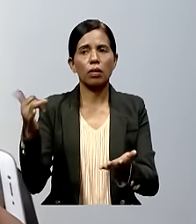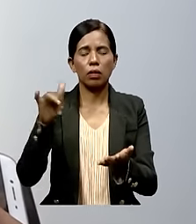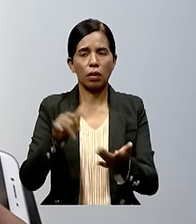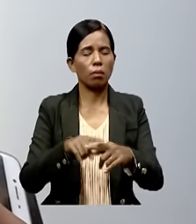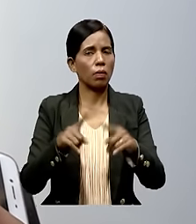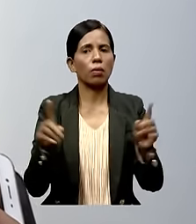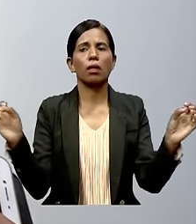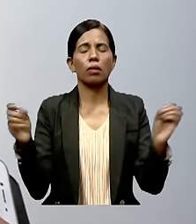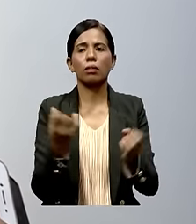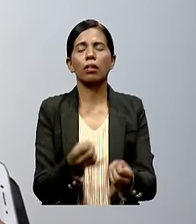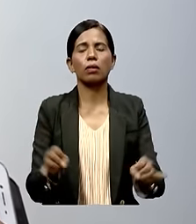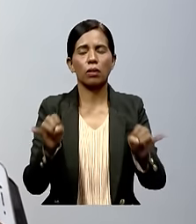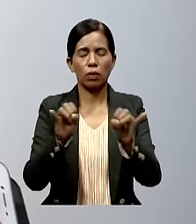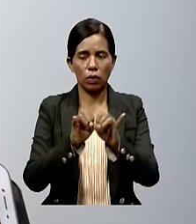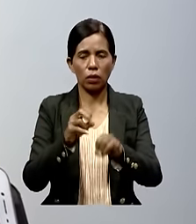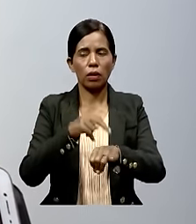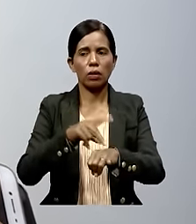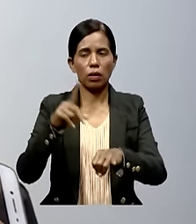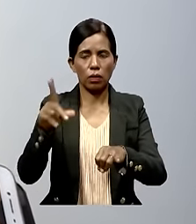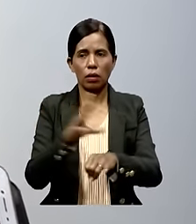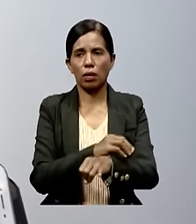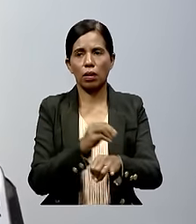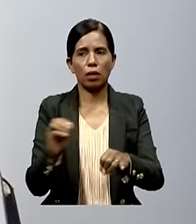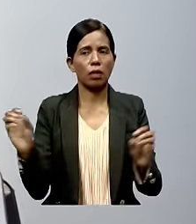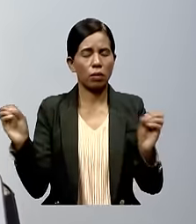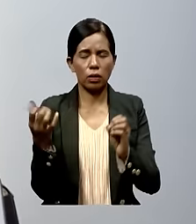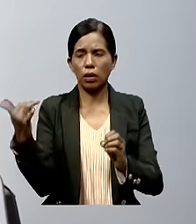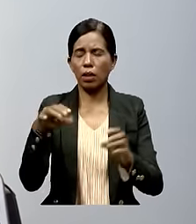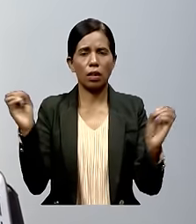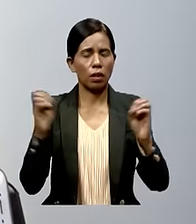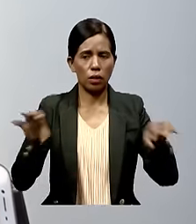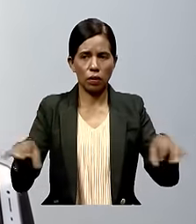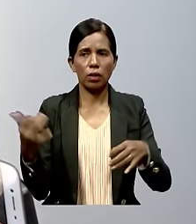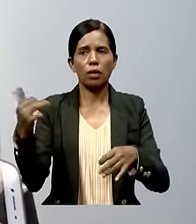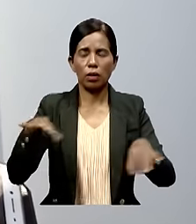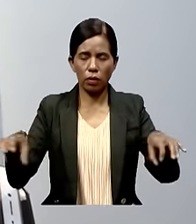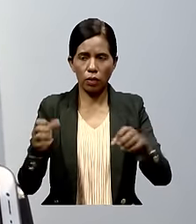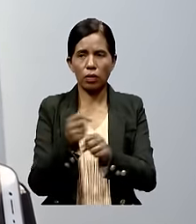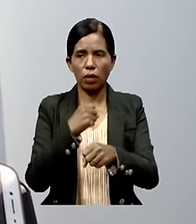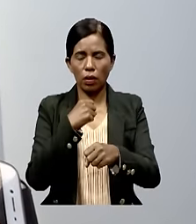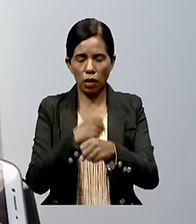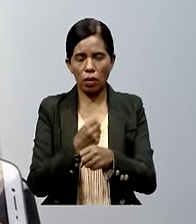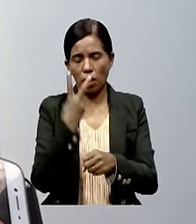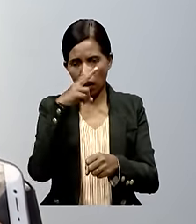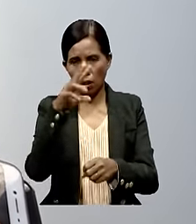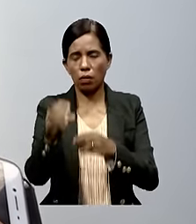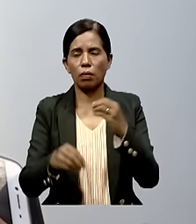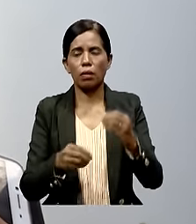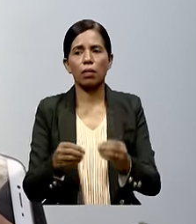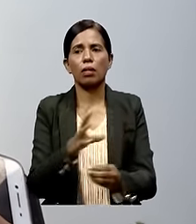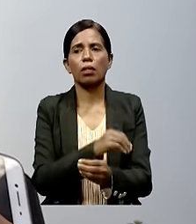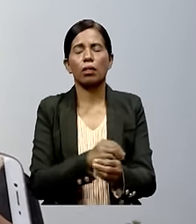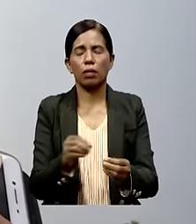oze diyan Institut Nasional Farmasya Produto Medico Lose sila servisu. Sira servisu, sira halo environmento atunone